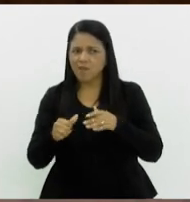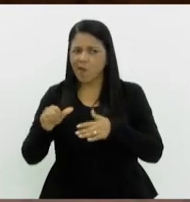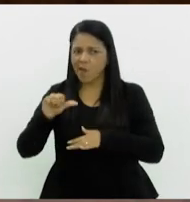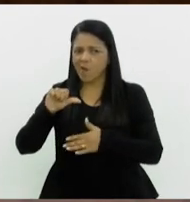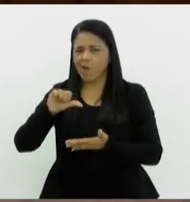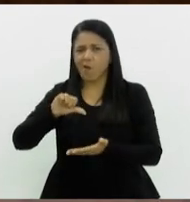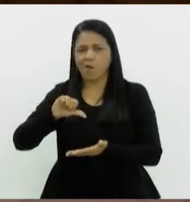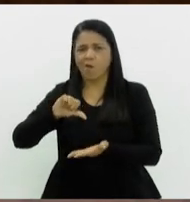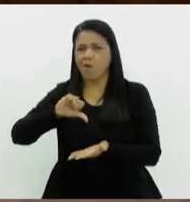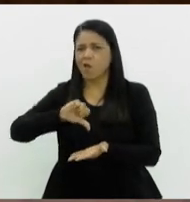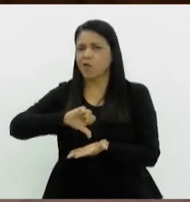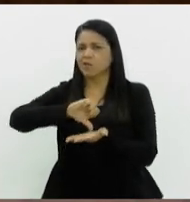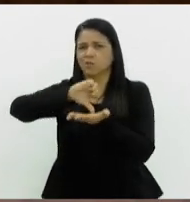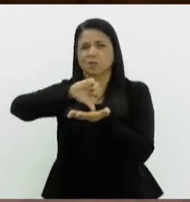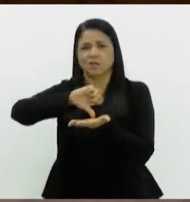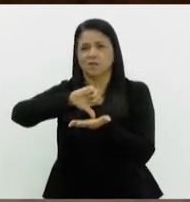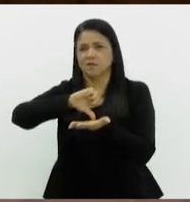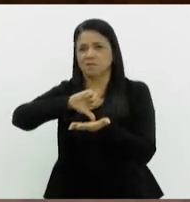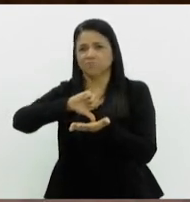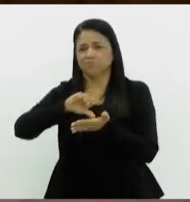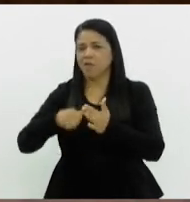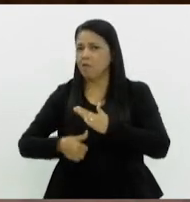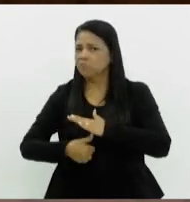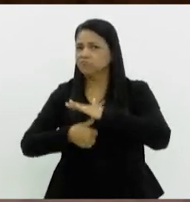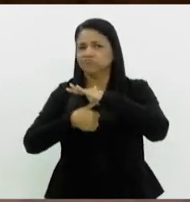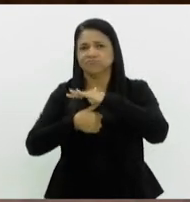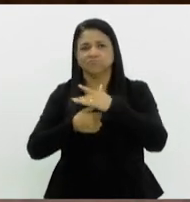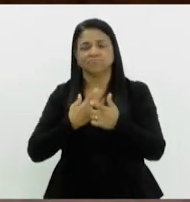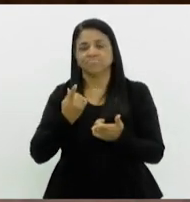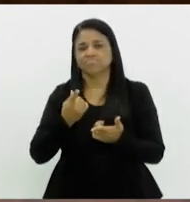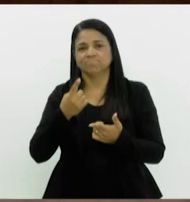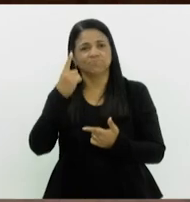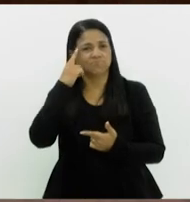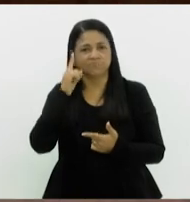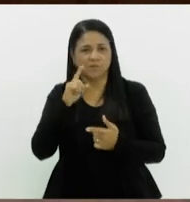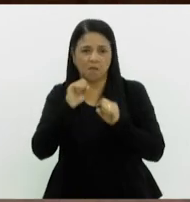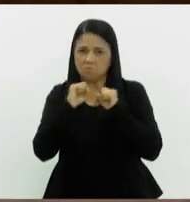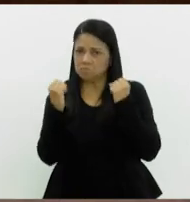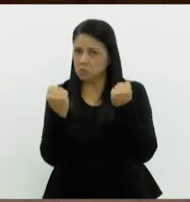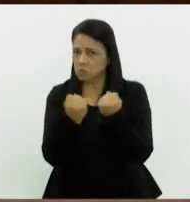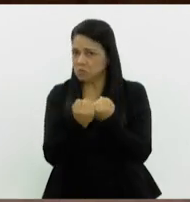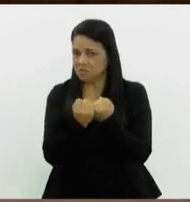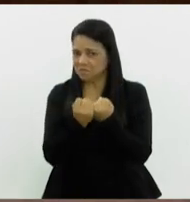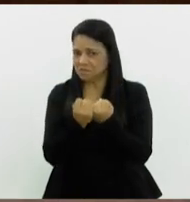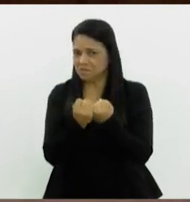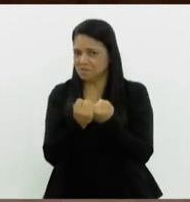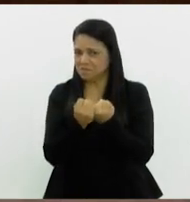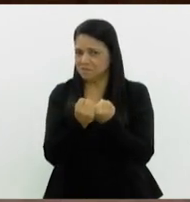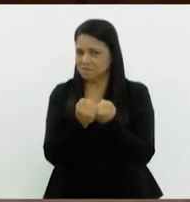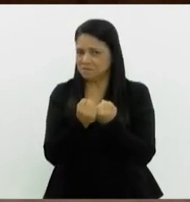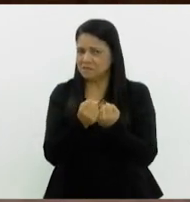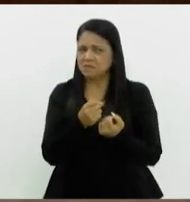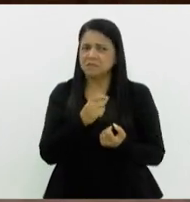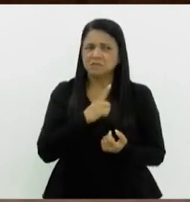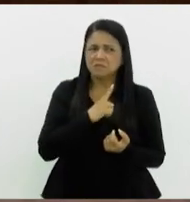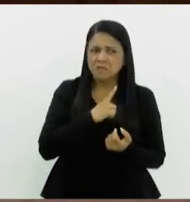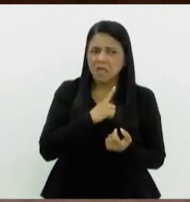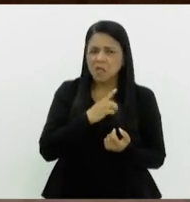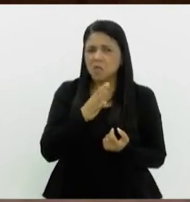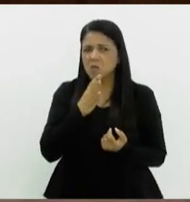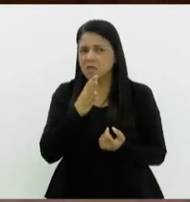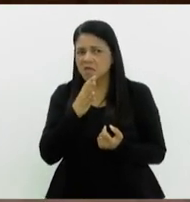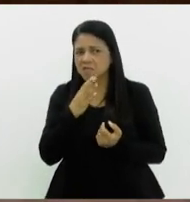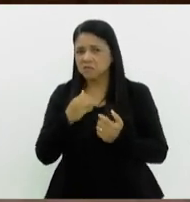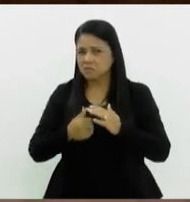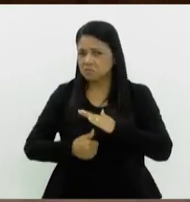não tem conhecimento desse seminário. Mesmo que tenha, eu defendo as liberdades